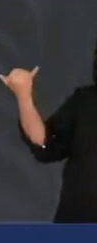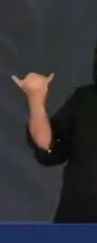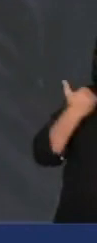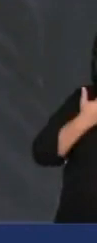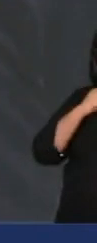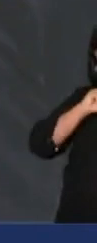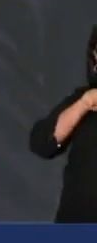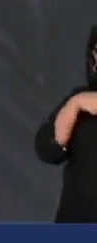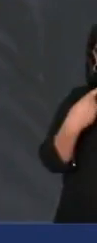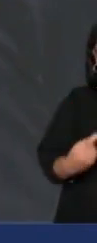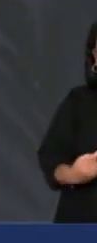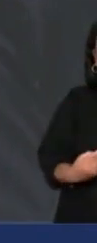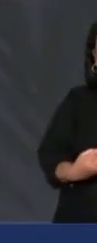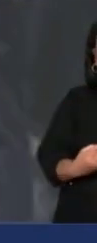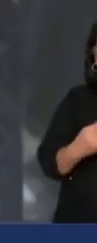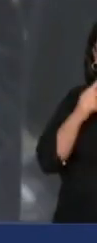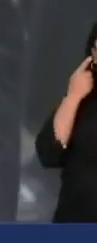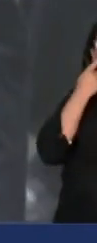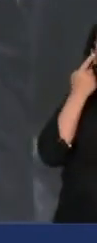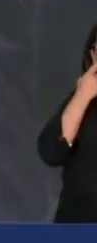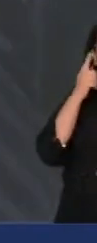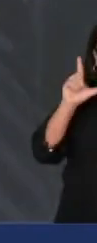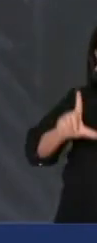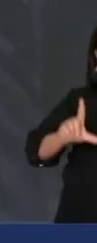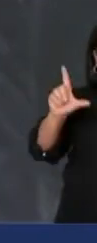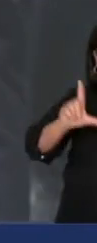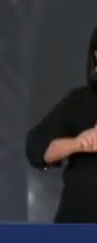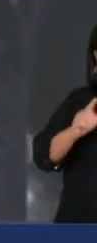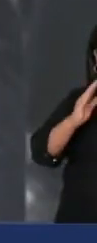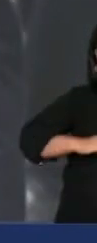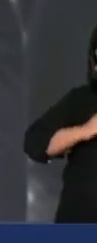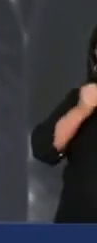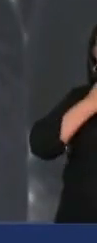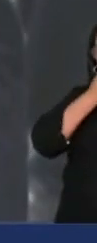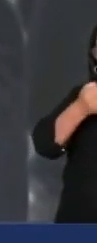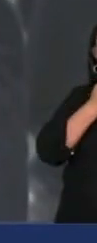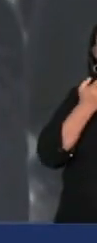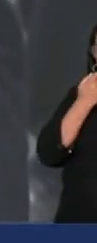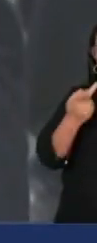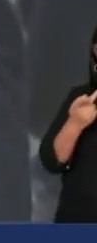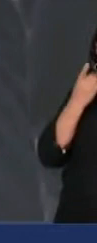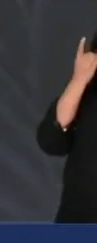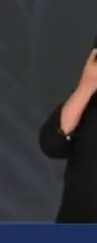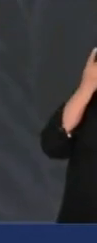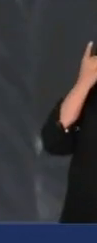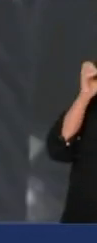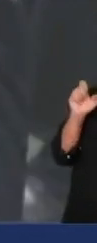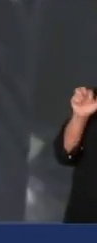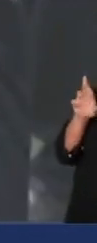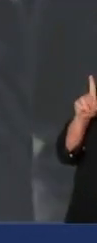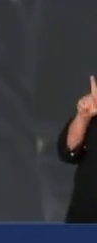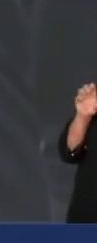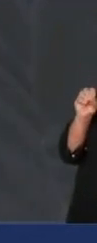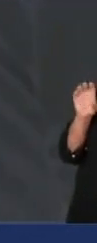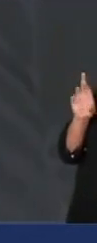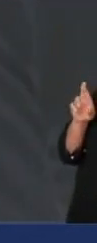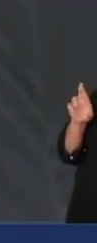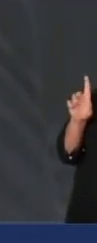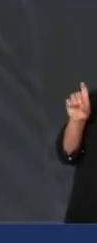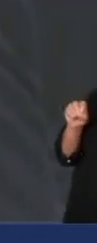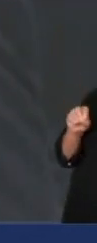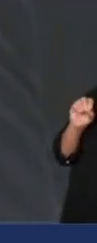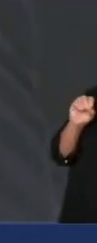Depois, pela imprensa, eu vi a justificativa de que o deputado então teria viajado